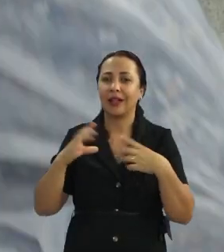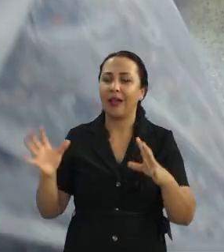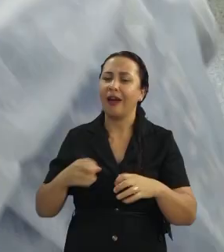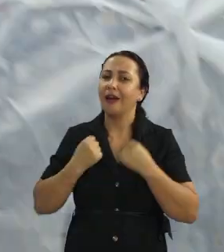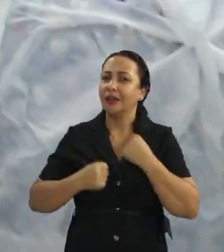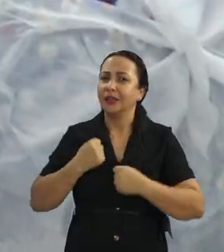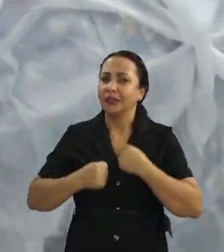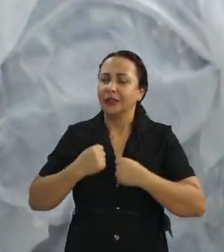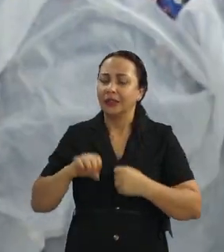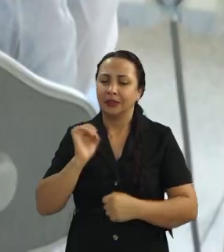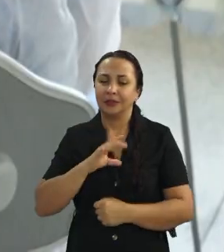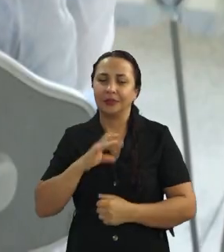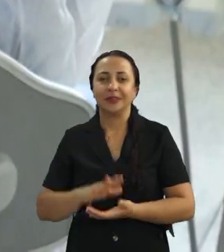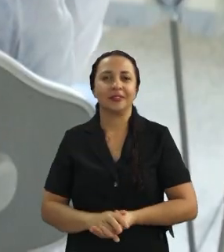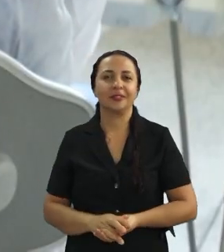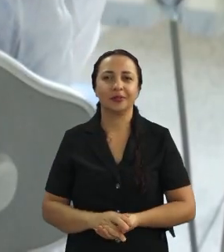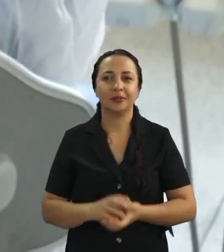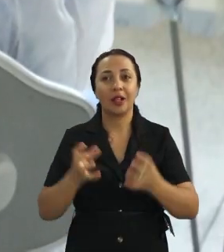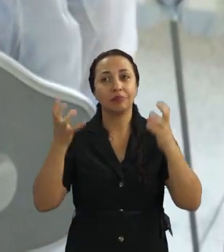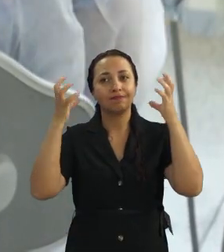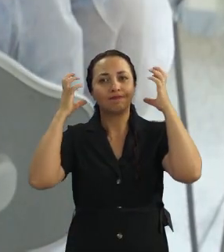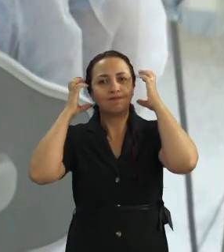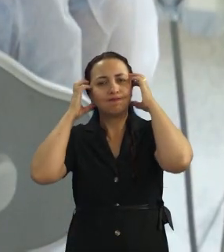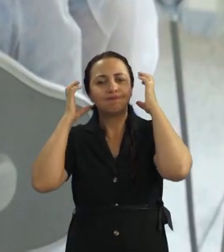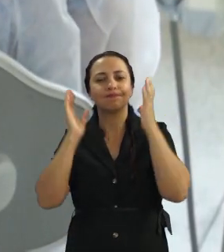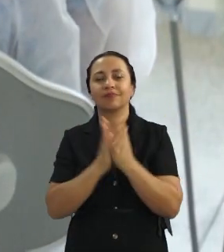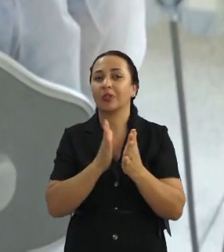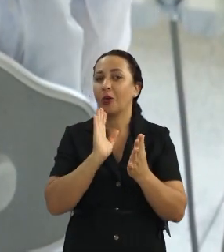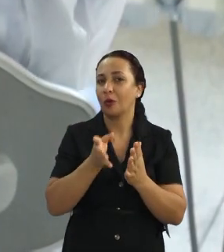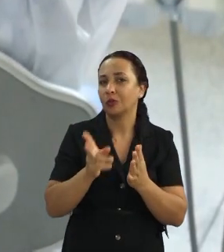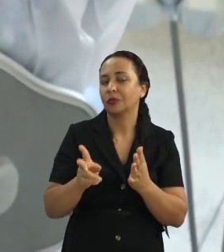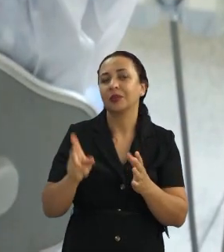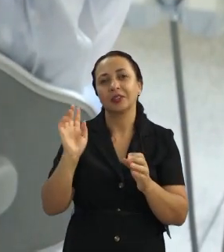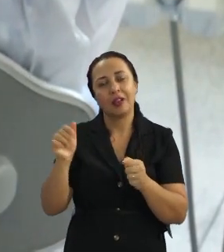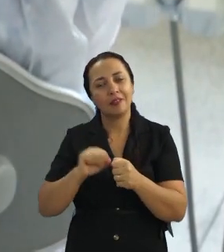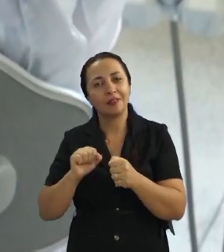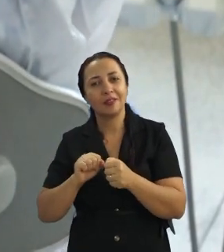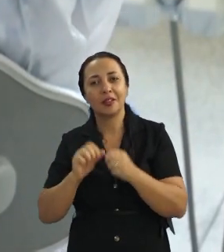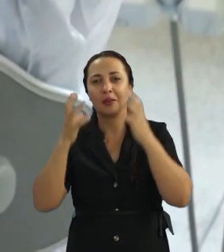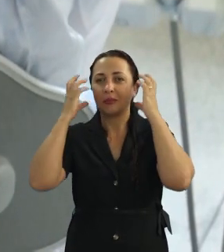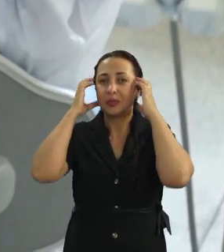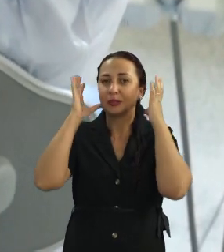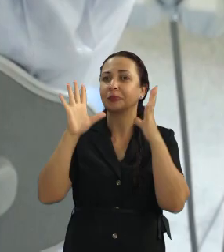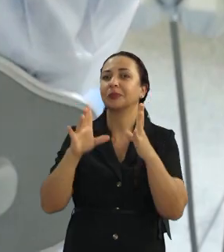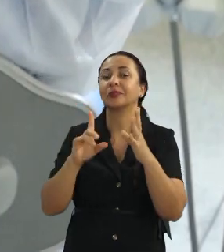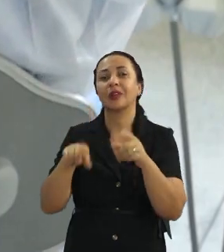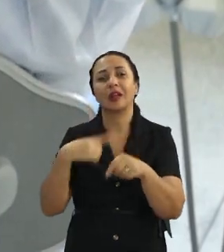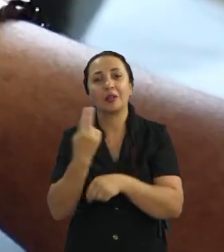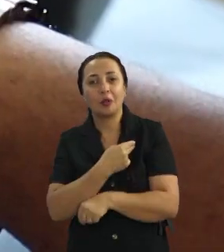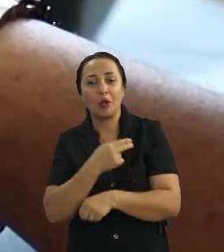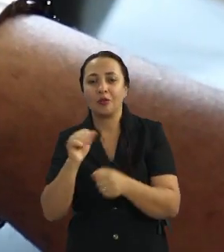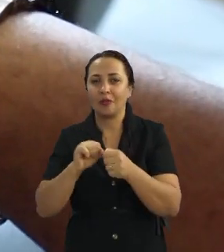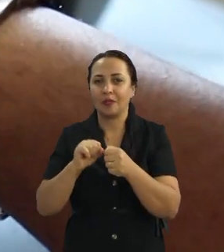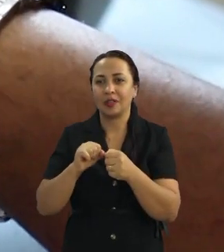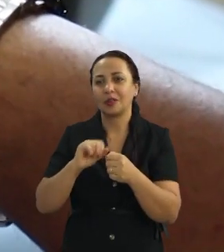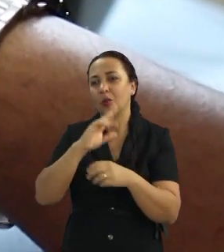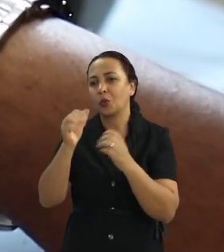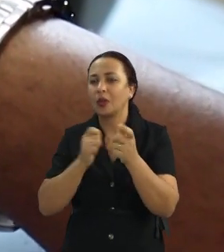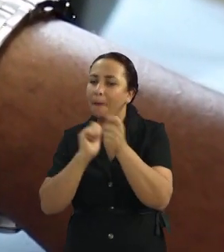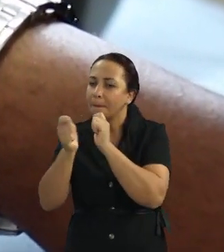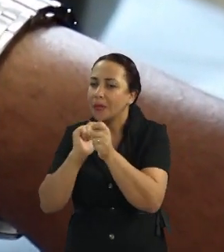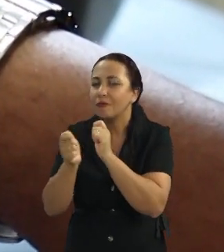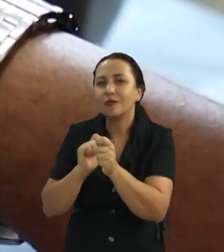esse medo e essa ansiedade. E aí, a partir daí, essa criança, com o procedimento já feito com os fones de ouvido, a gente faz